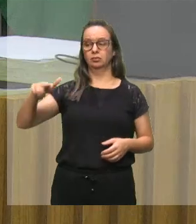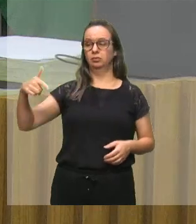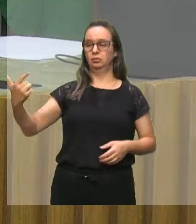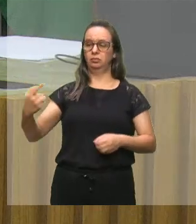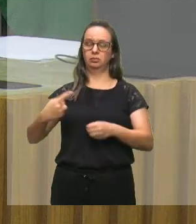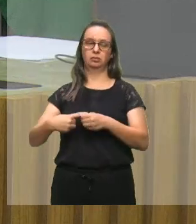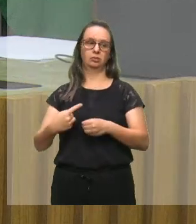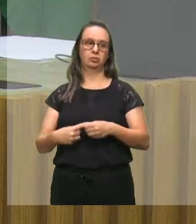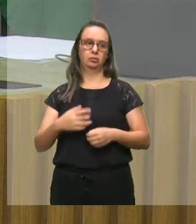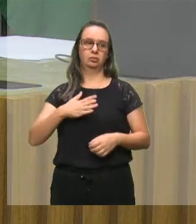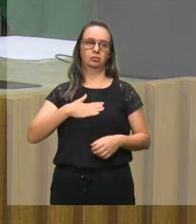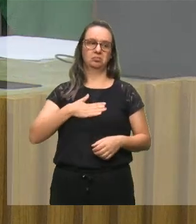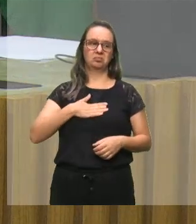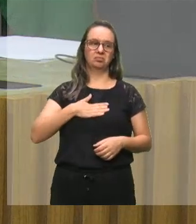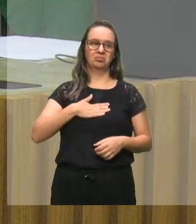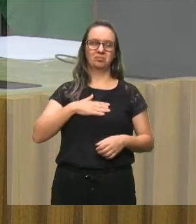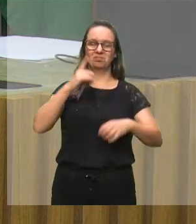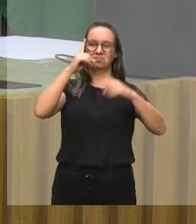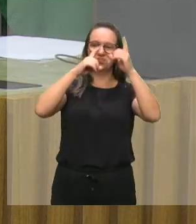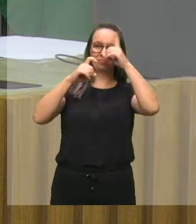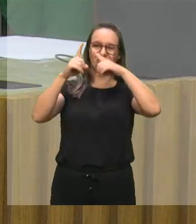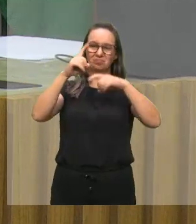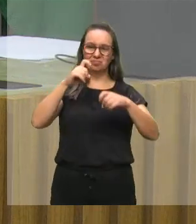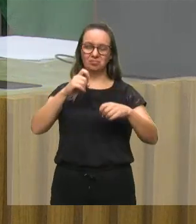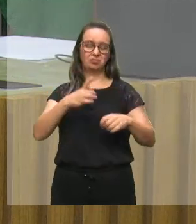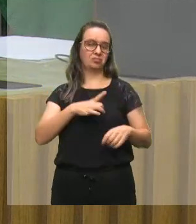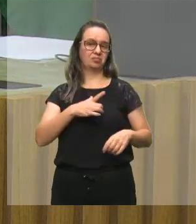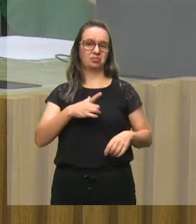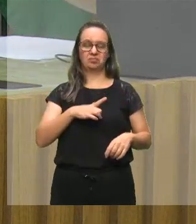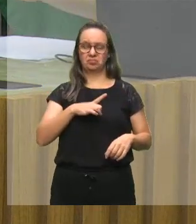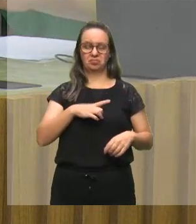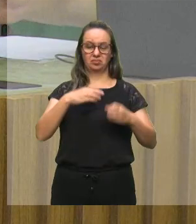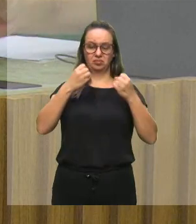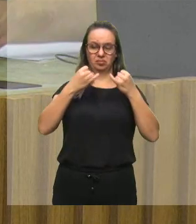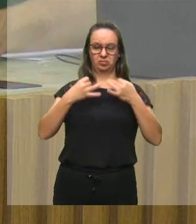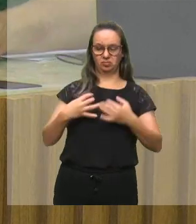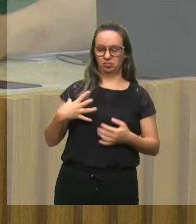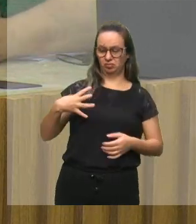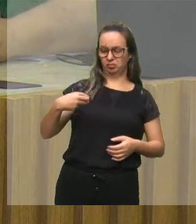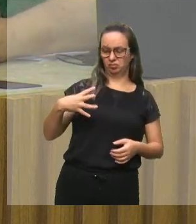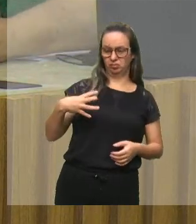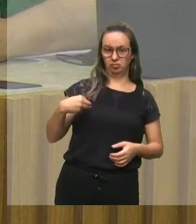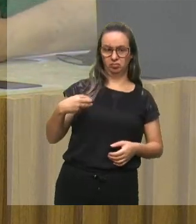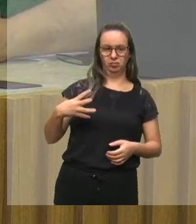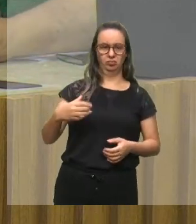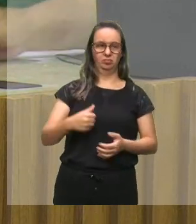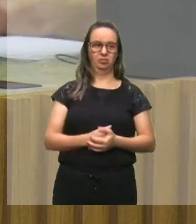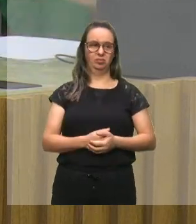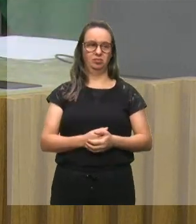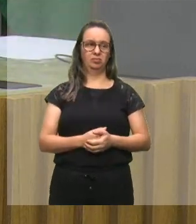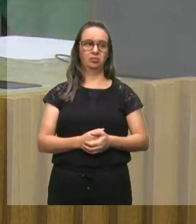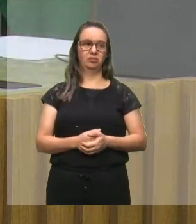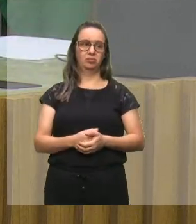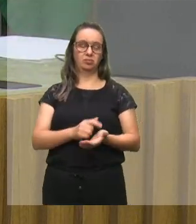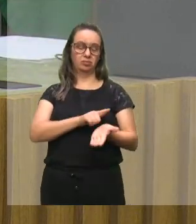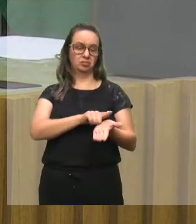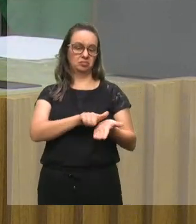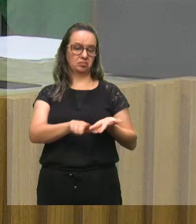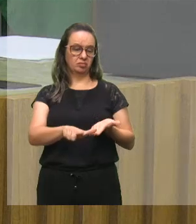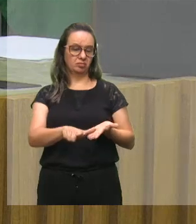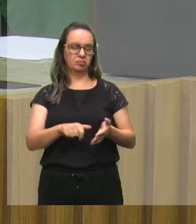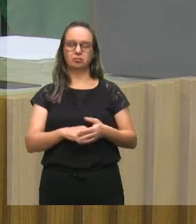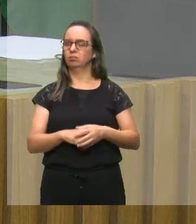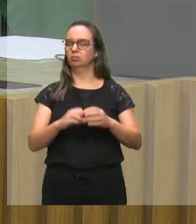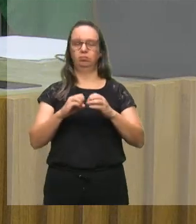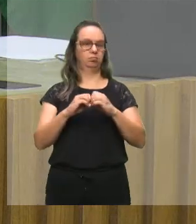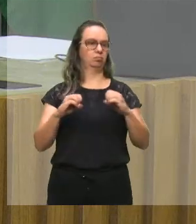eu não tive orientação básica sobre amamentação, eu não tive orientação básica sobre higiene do bebê, sobre nada. Então,